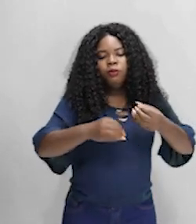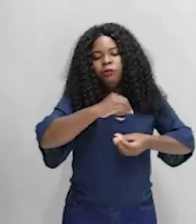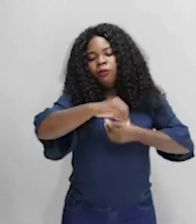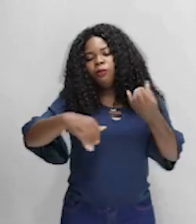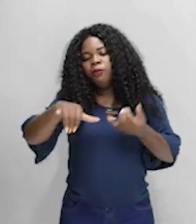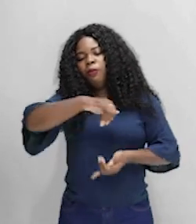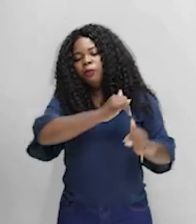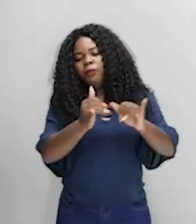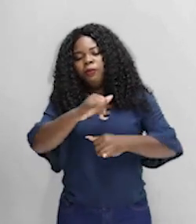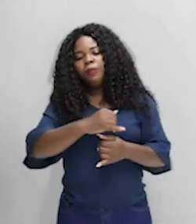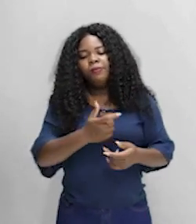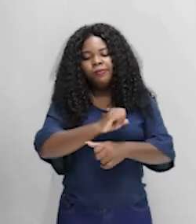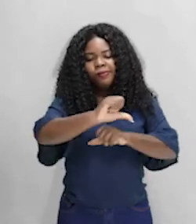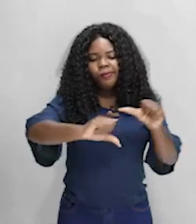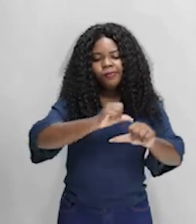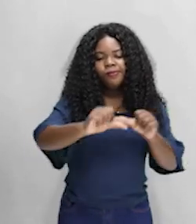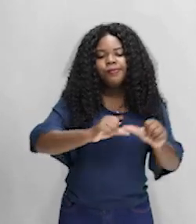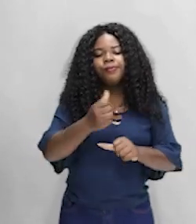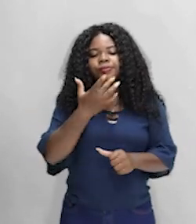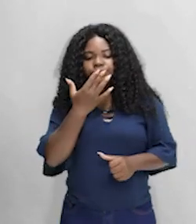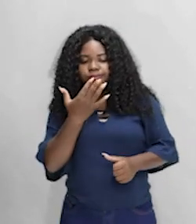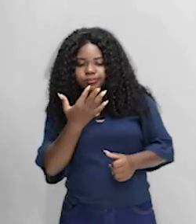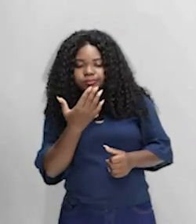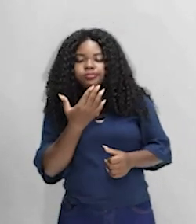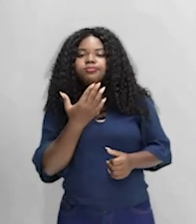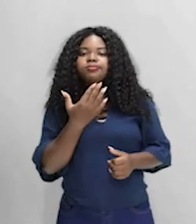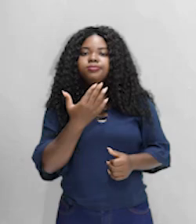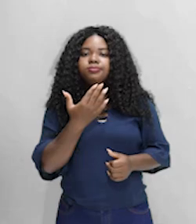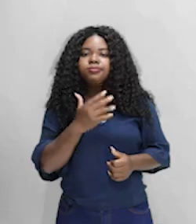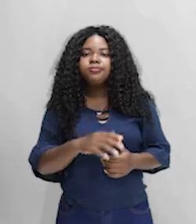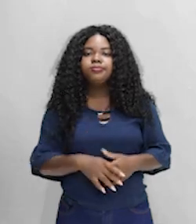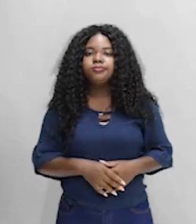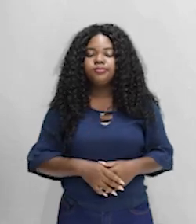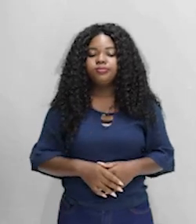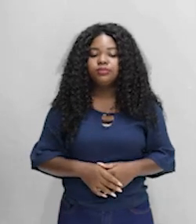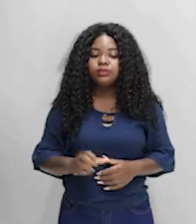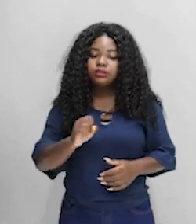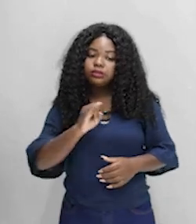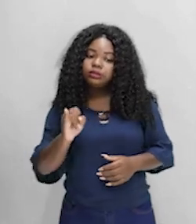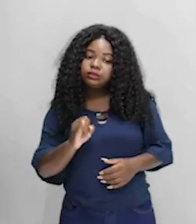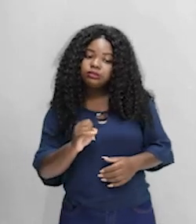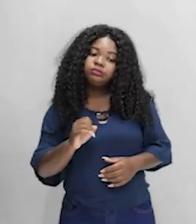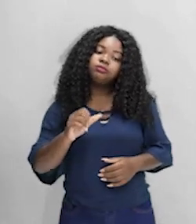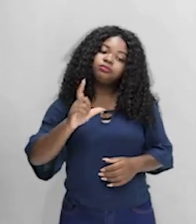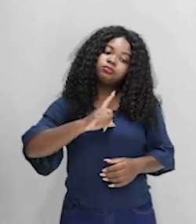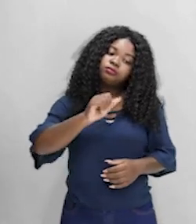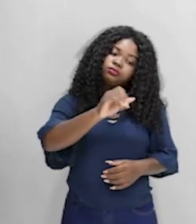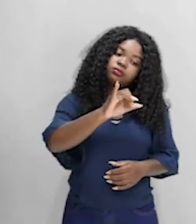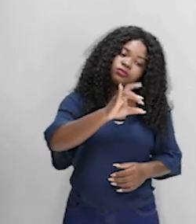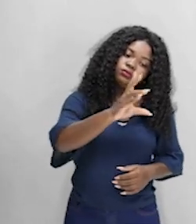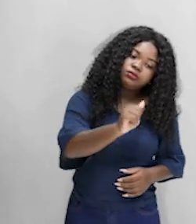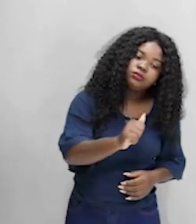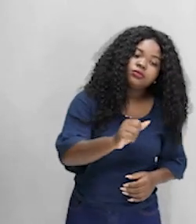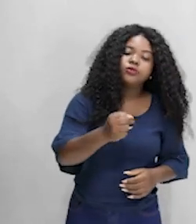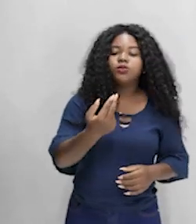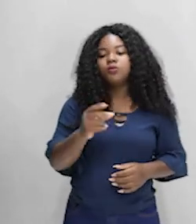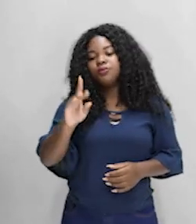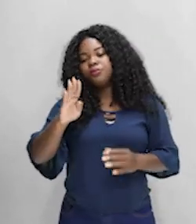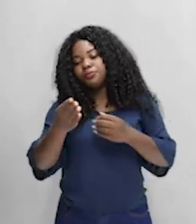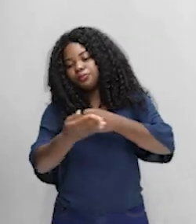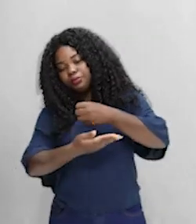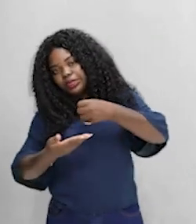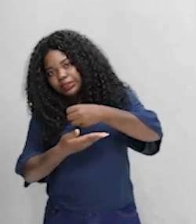vai mudar de cor se a solução for uma solução ácida ou se ela for uma solução